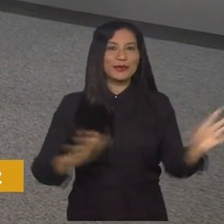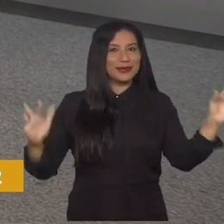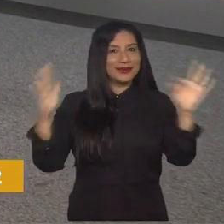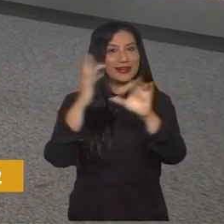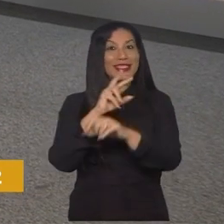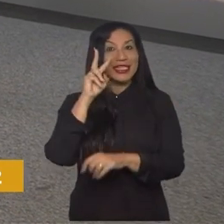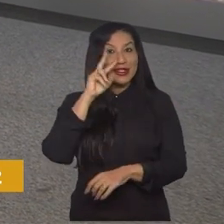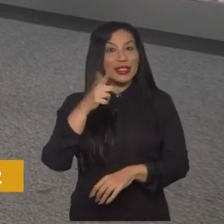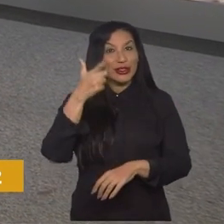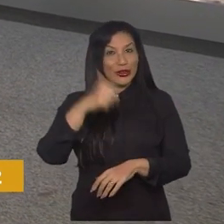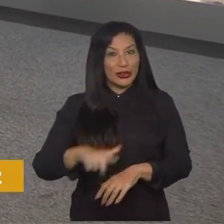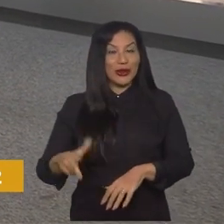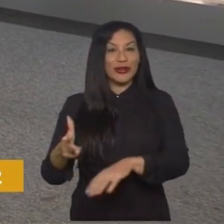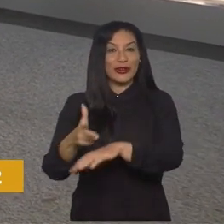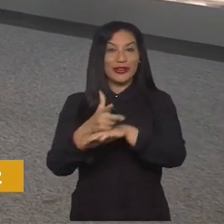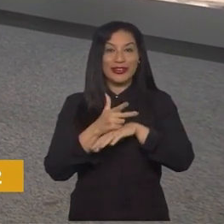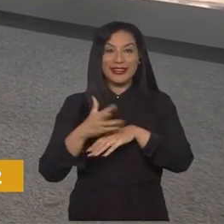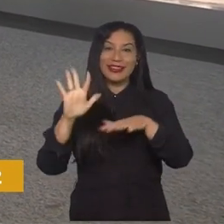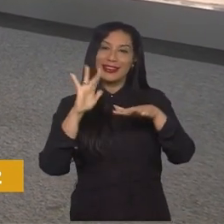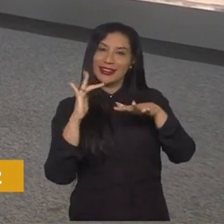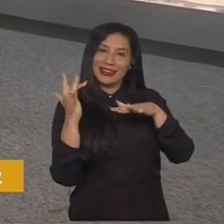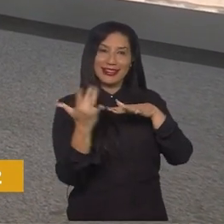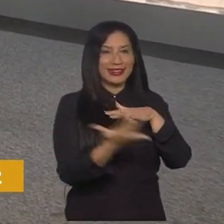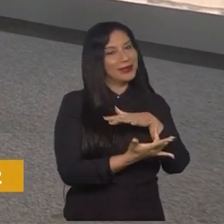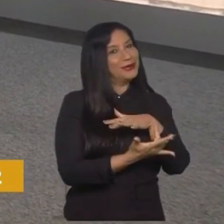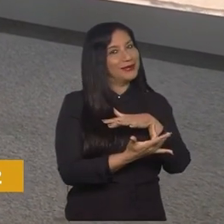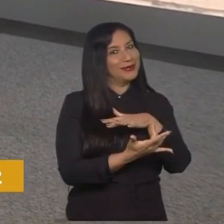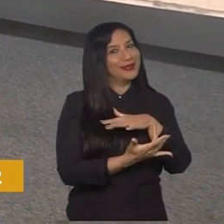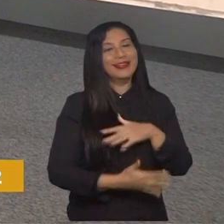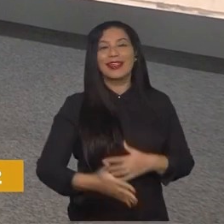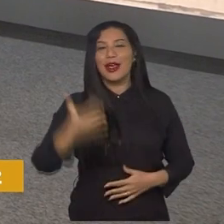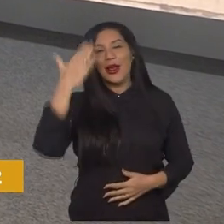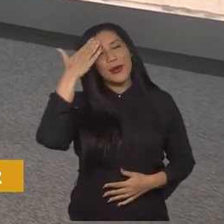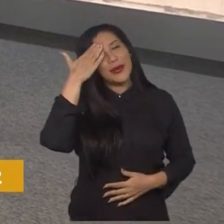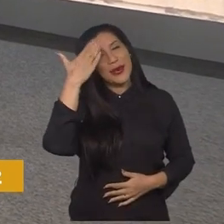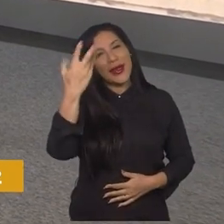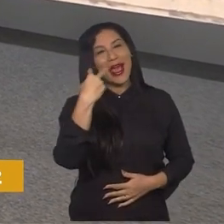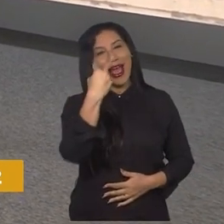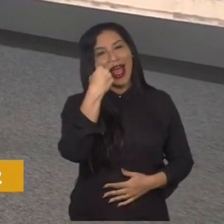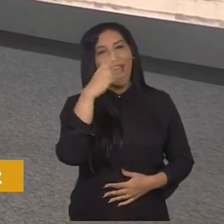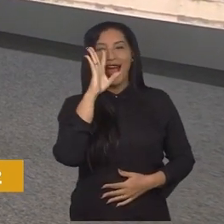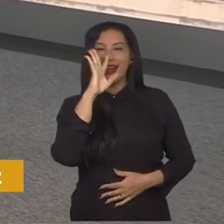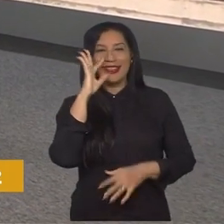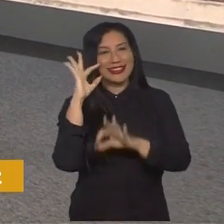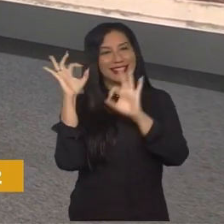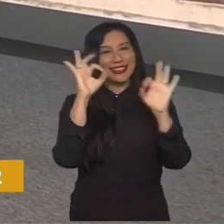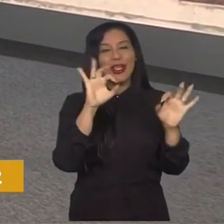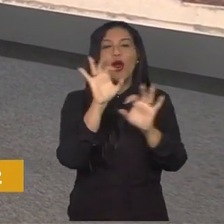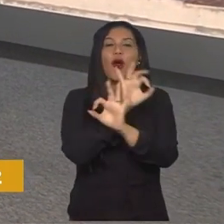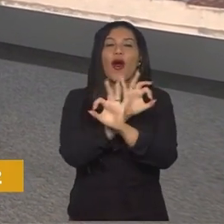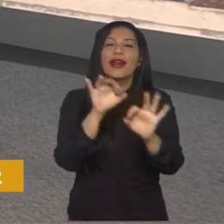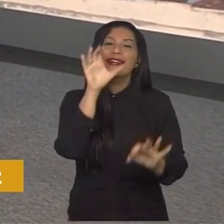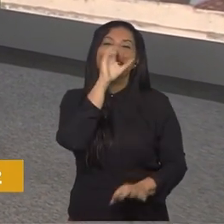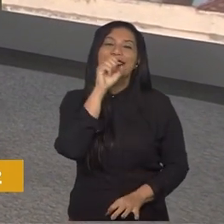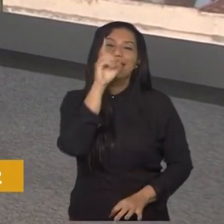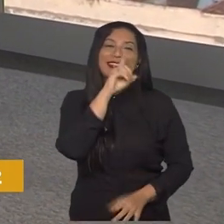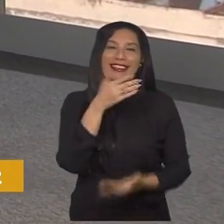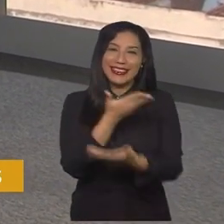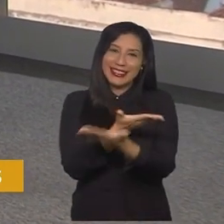por aqui. Você pode rever as reportagens em nossas redes sociais. Muito obrigada pela companhia e tenha